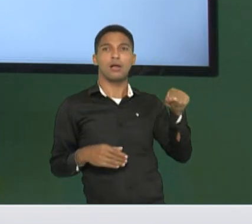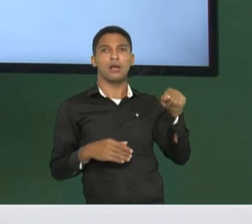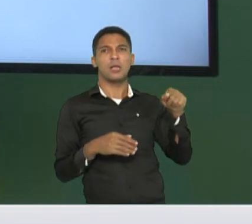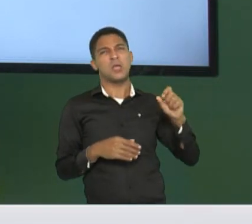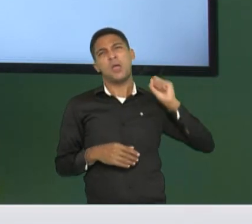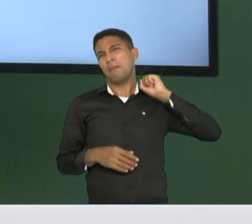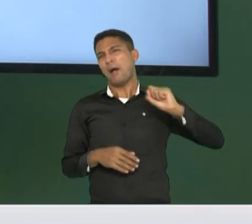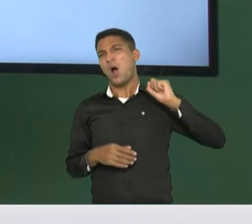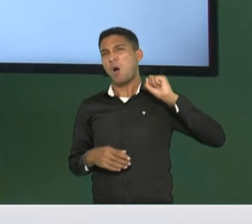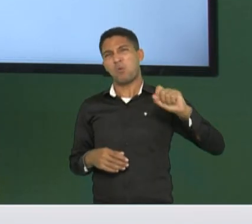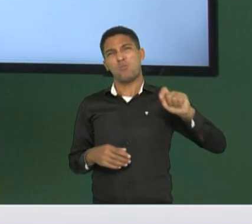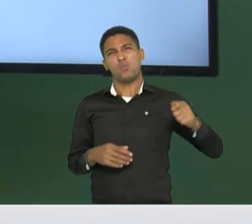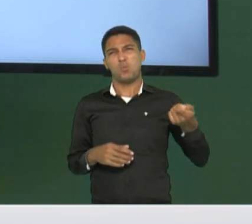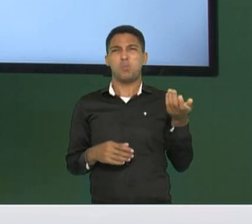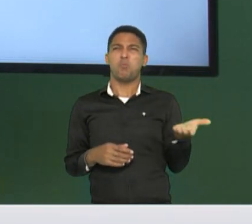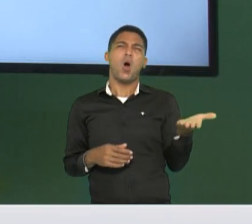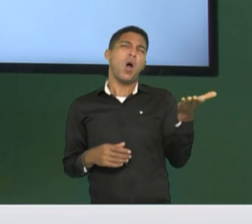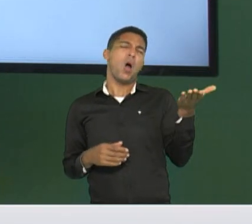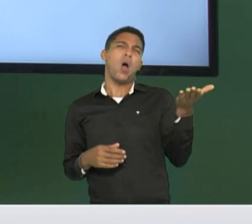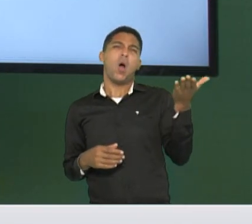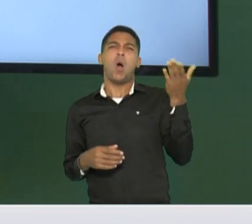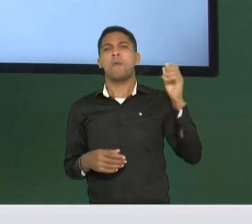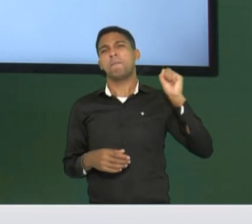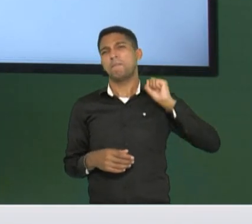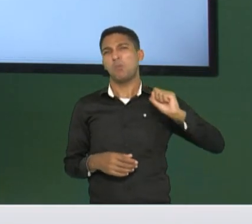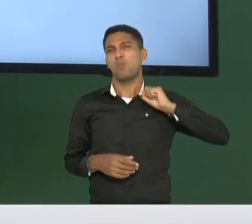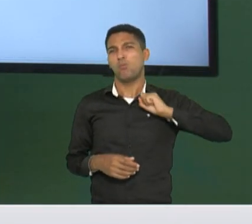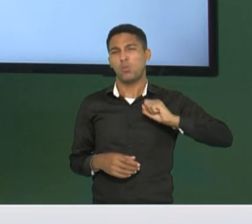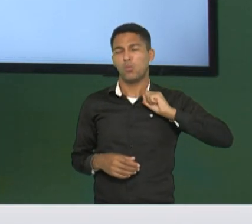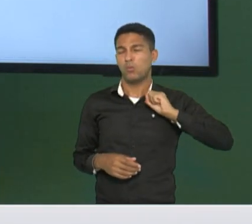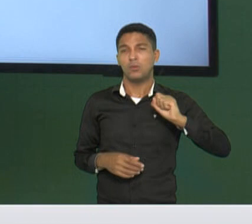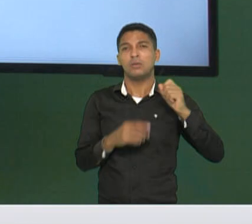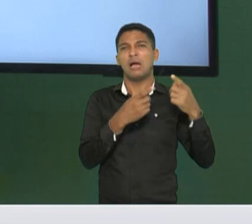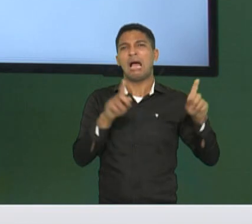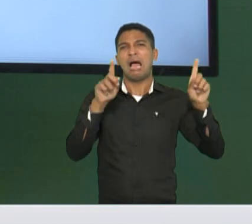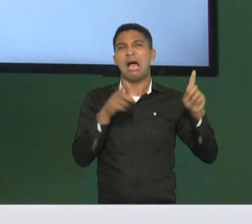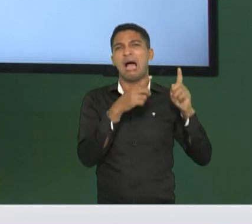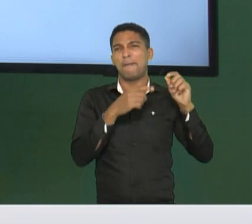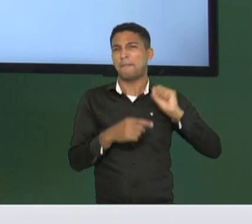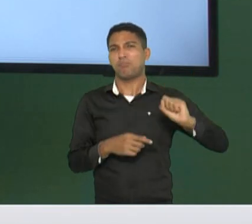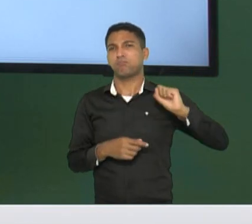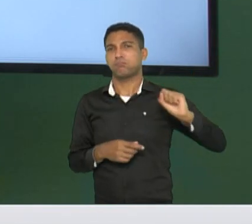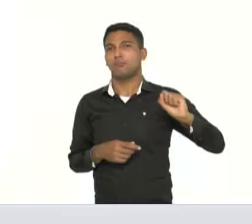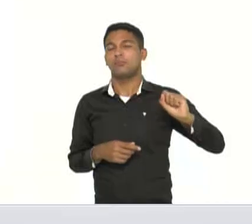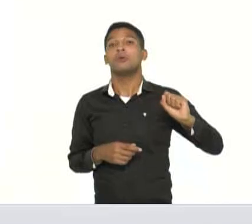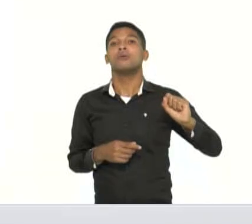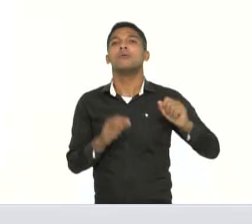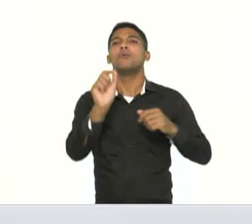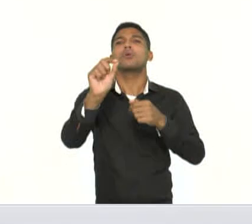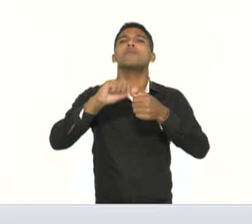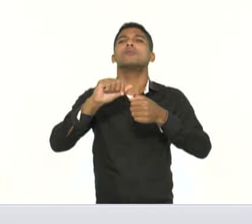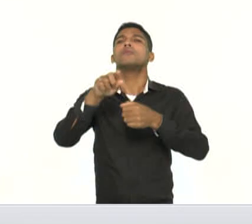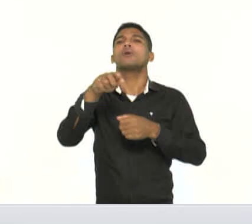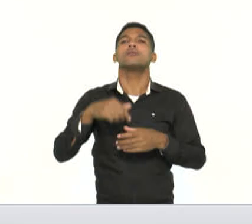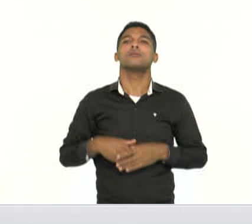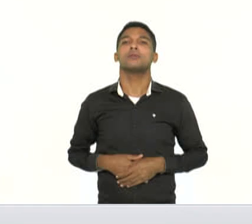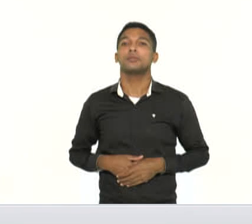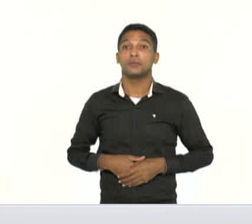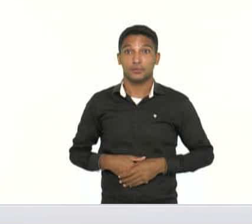incomodando, perturbando o sossego, hein? Como proceder caso a perturbação do